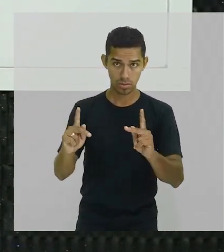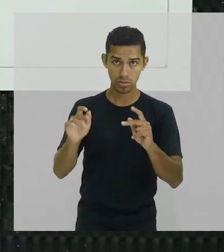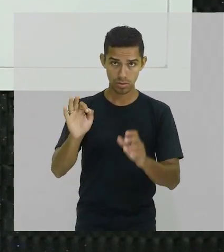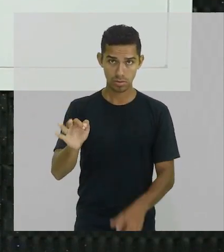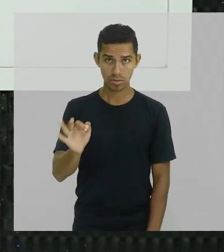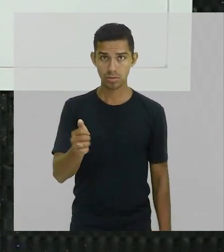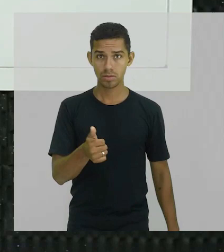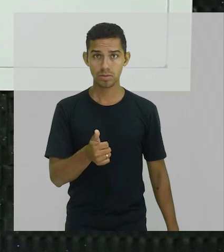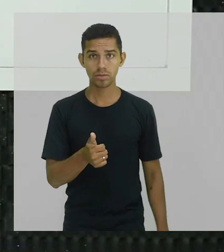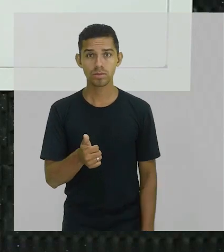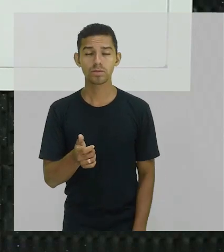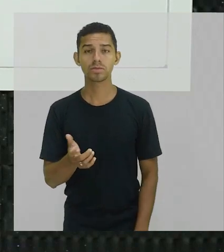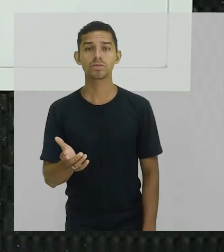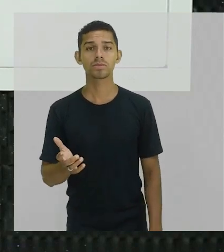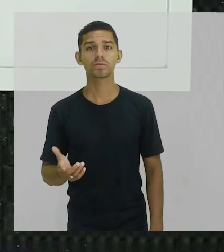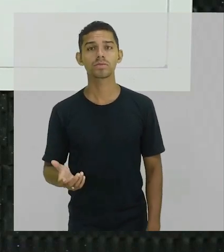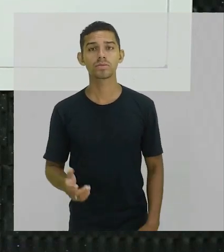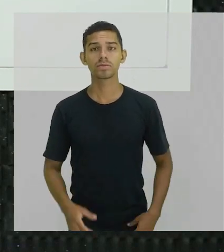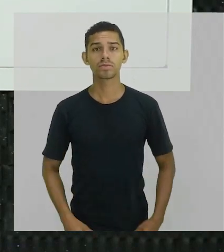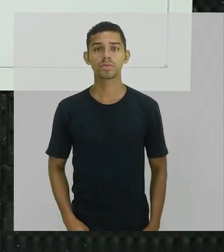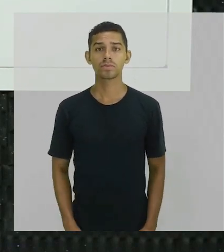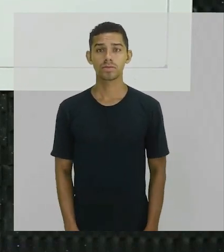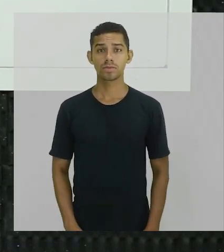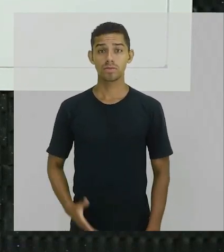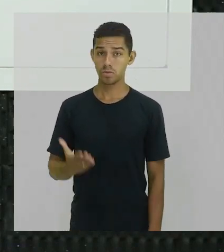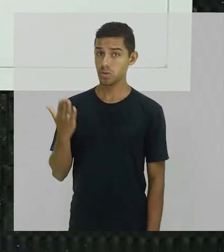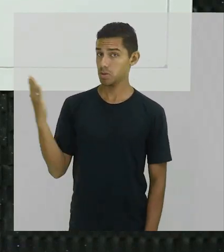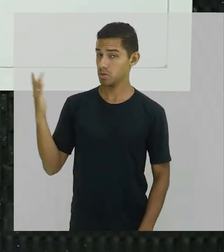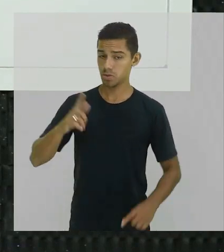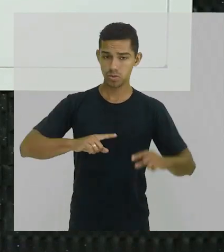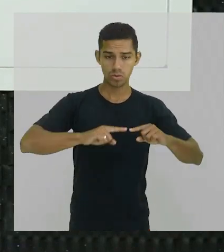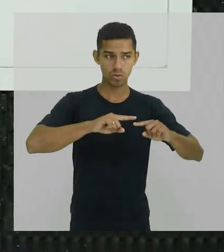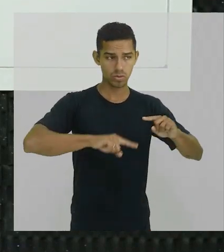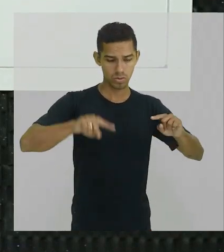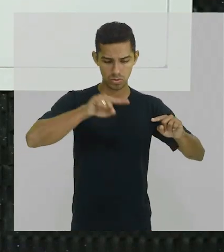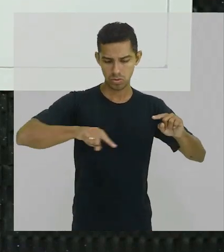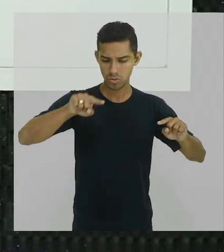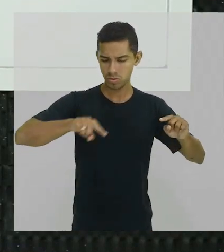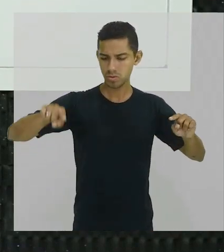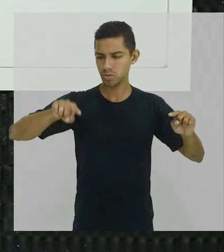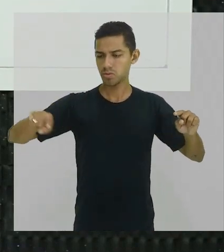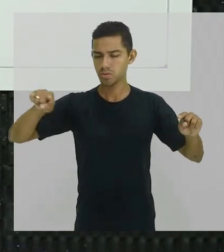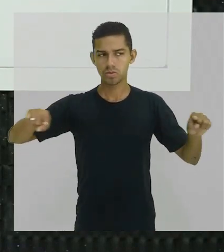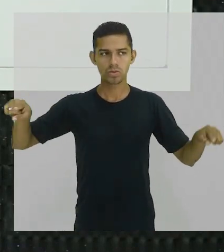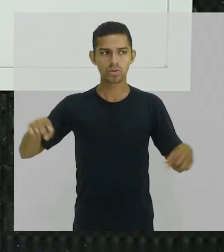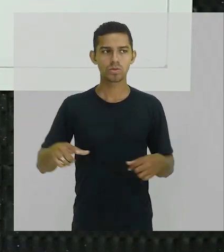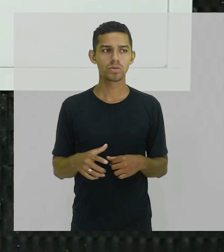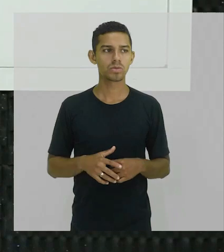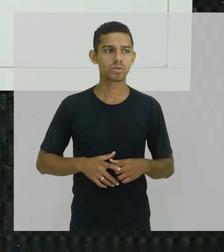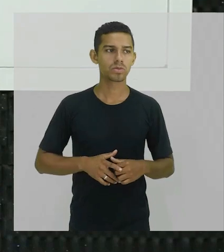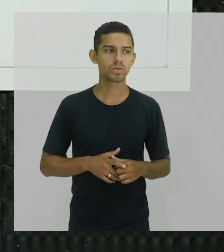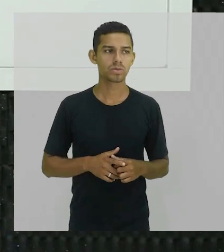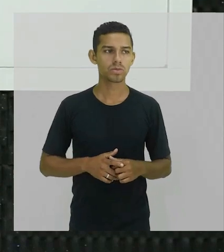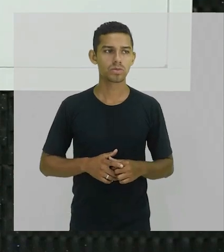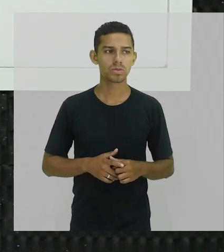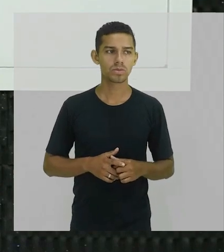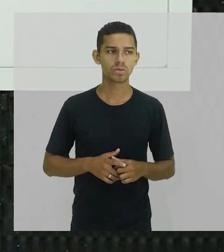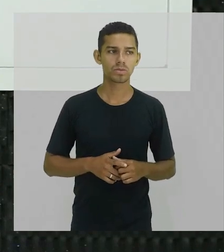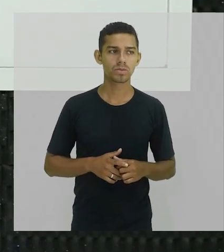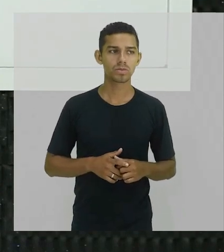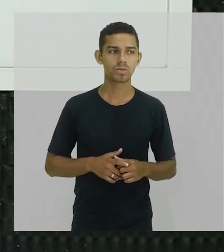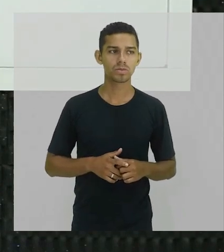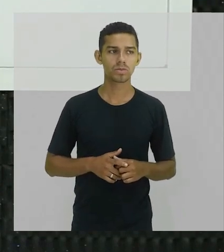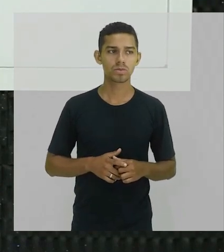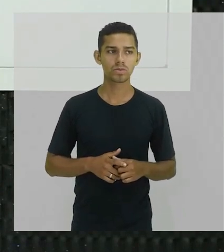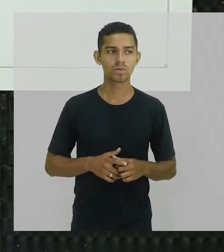Certo? Então, no momento em que essa onda ela passar por esta fenda, ok? Ela vai